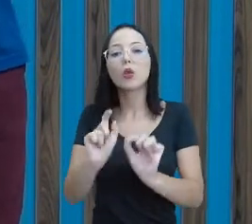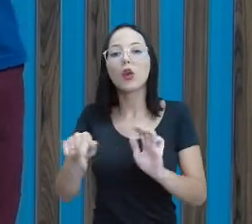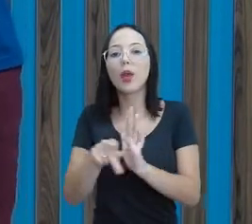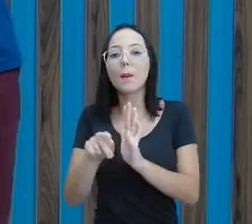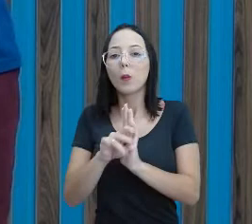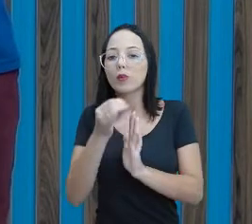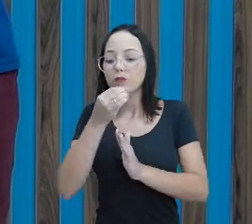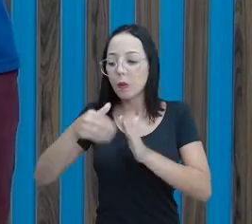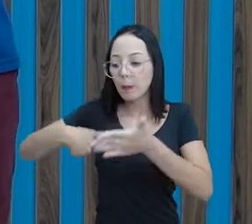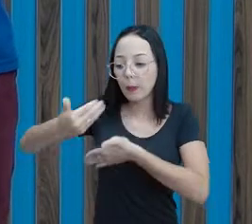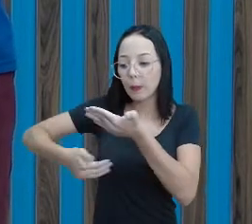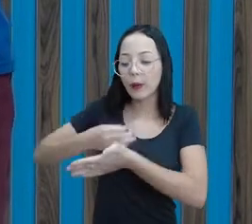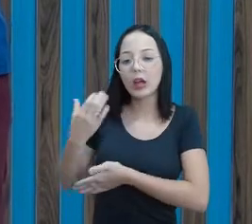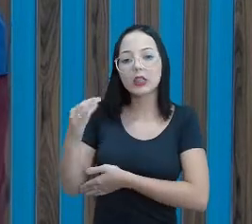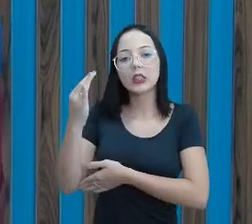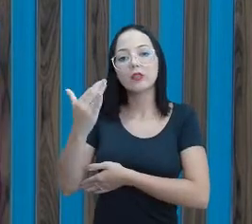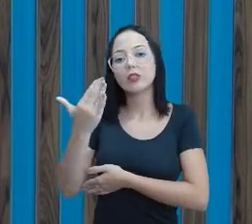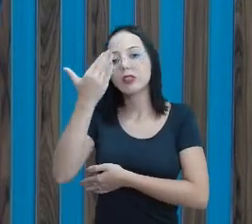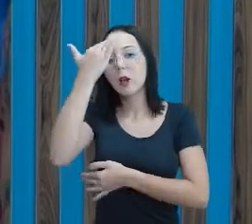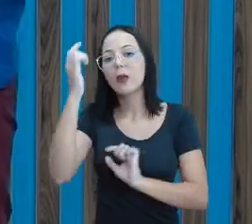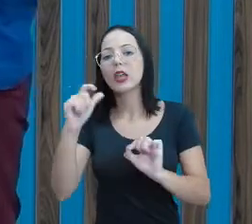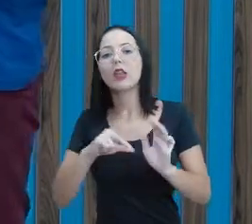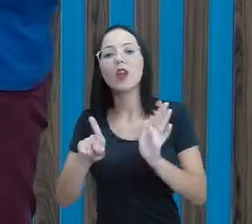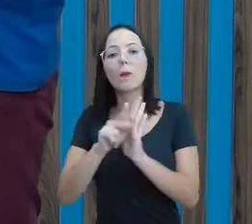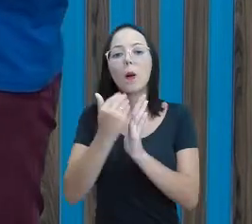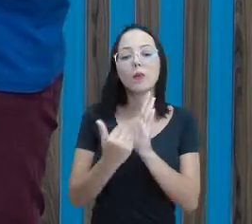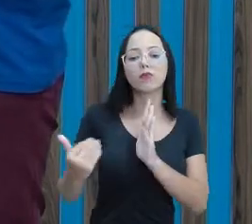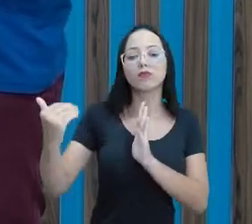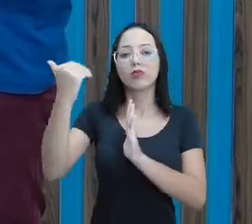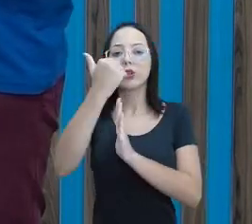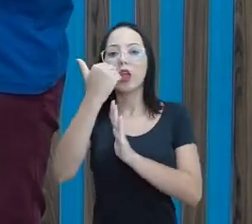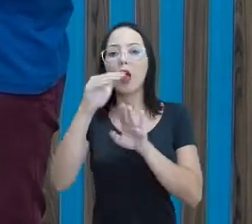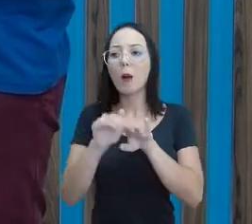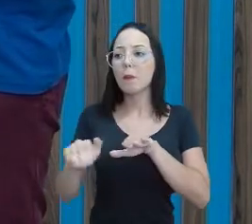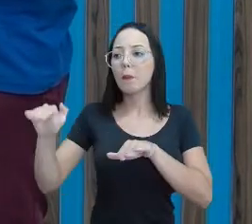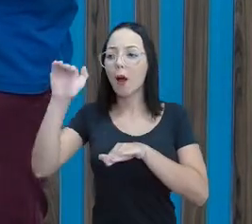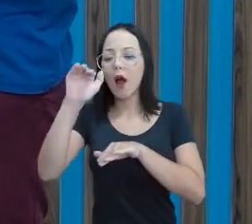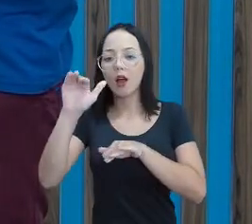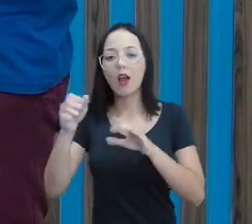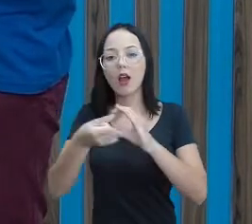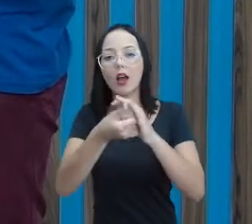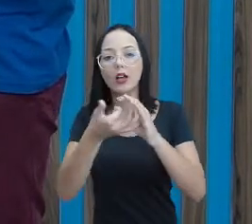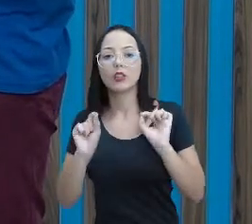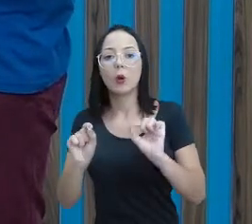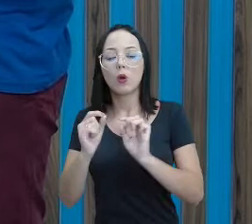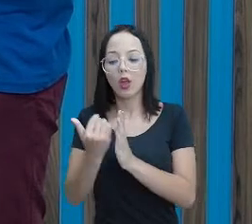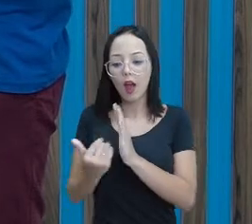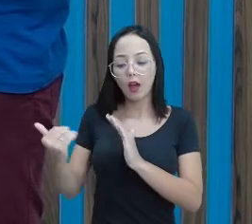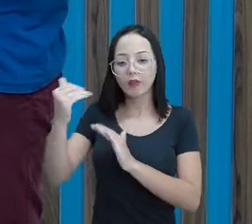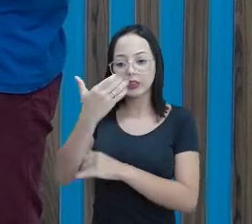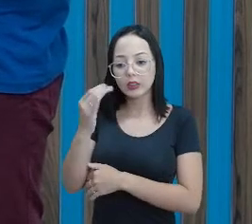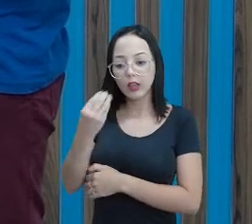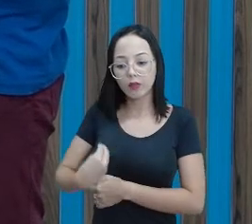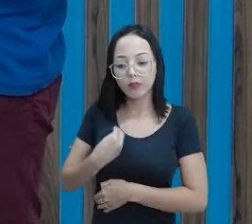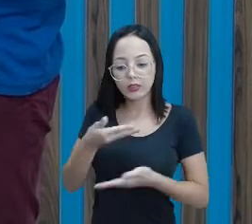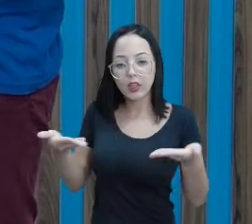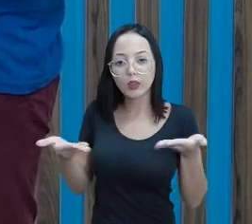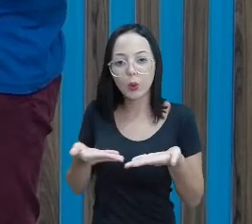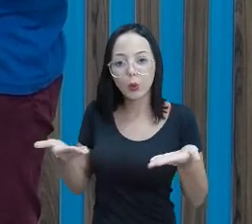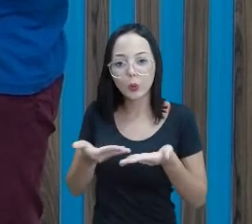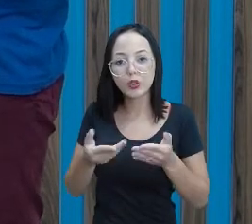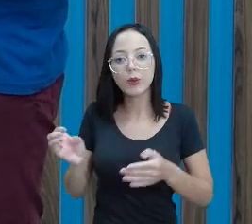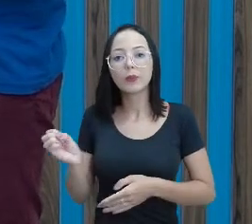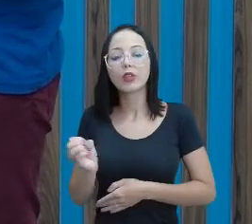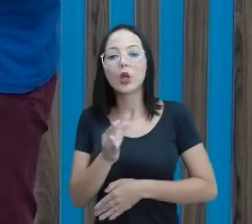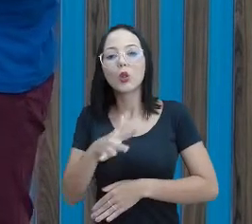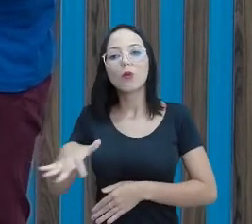corrida científica para saber quem tinha maior poder. Então, característica, avanço técnico-científico vivenciado nos dias atuais,